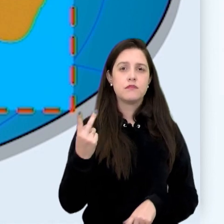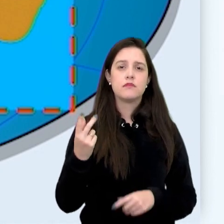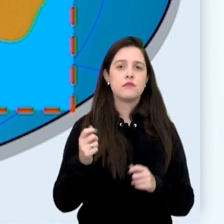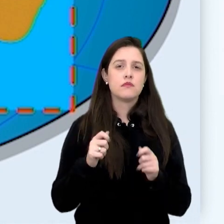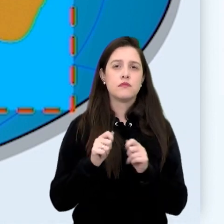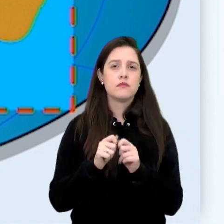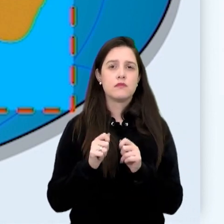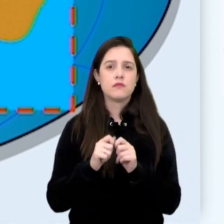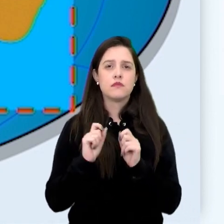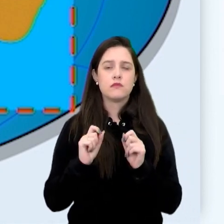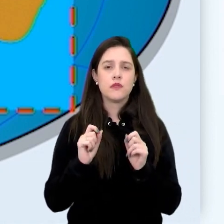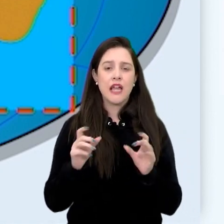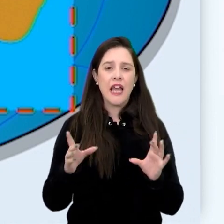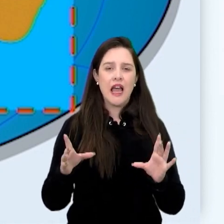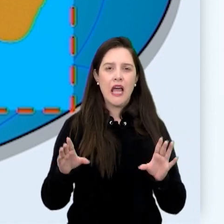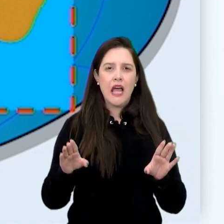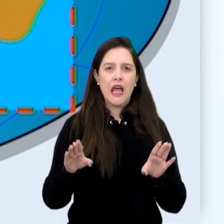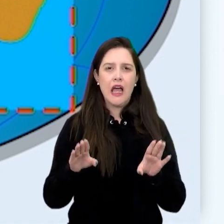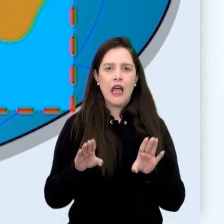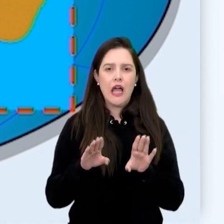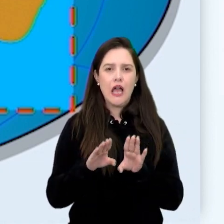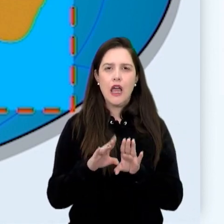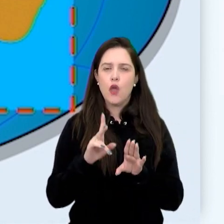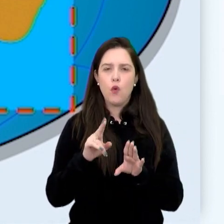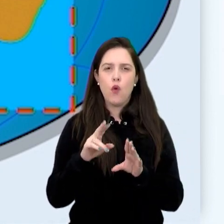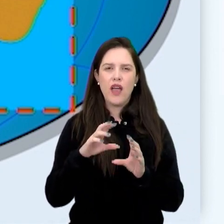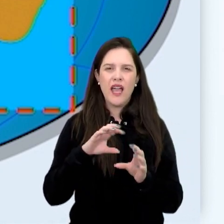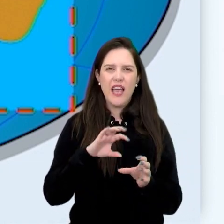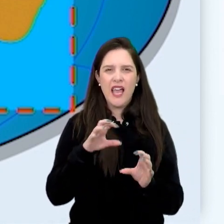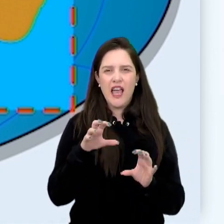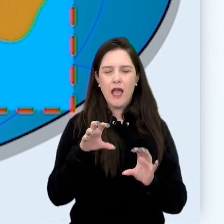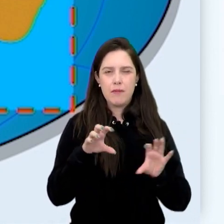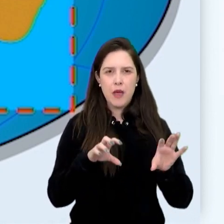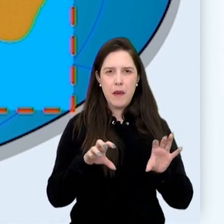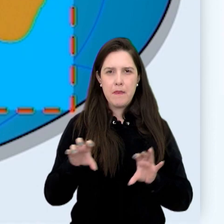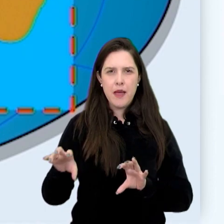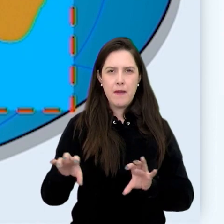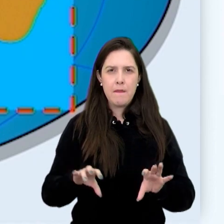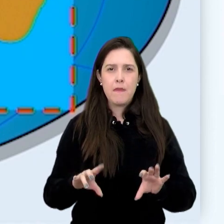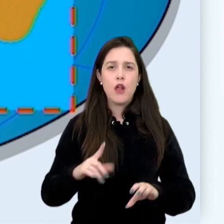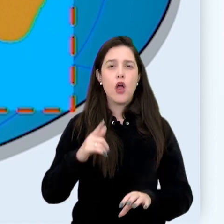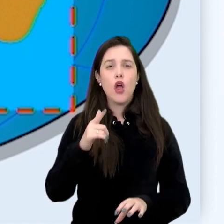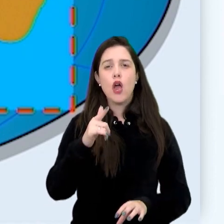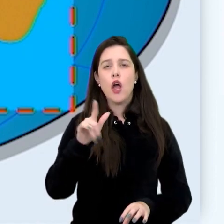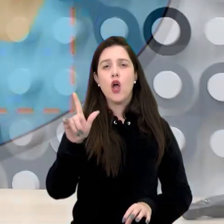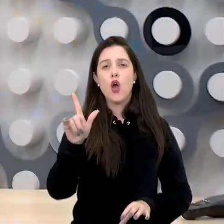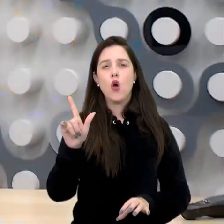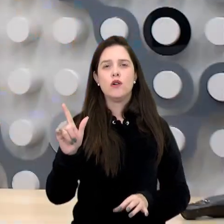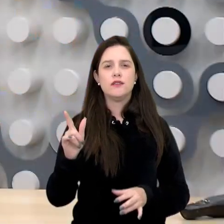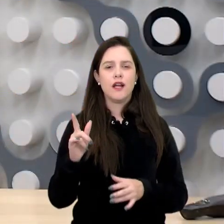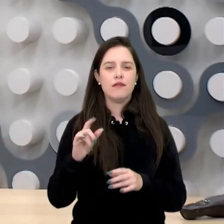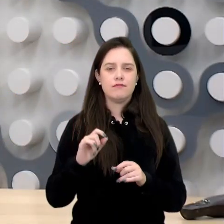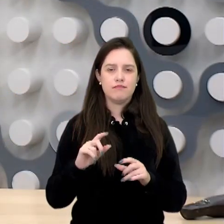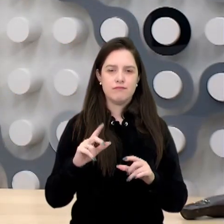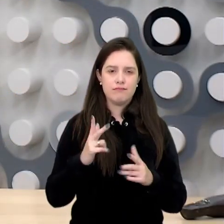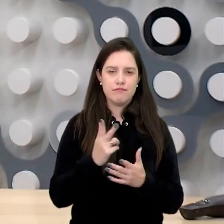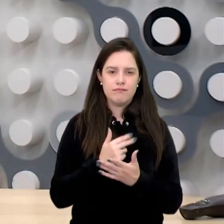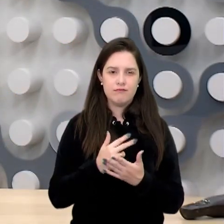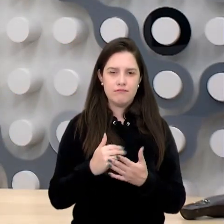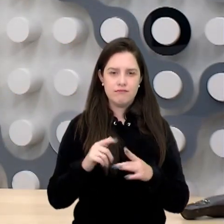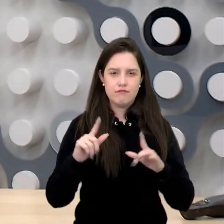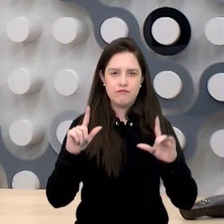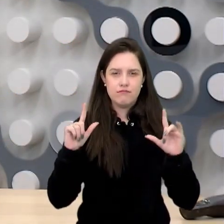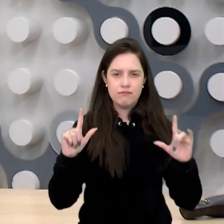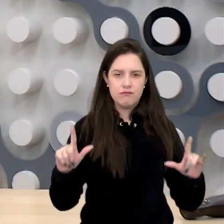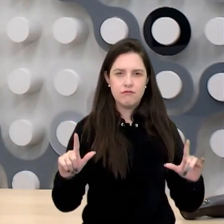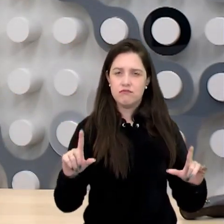aí um encaixe aí, né, de um quebra-cabeça, tá certo? E eu trouxe também uma outra imagem para destacar não